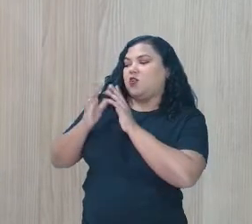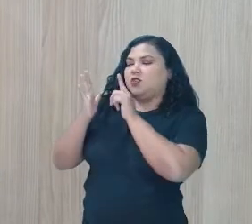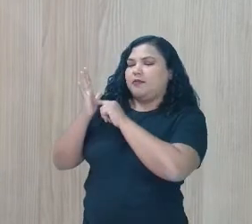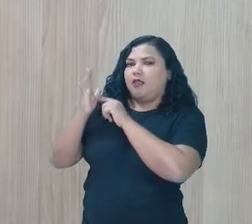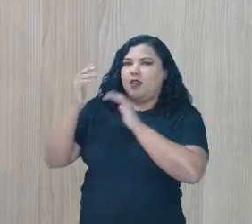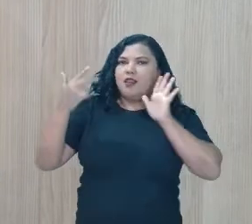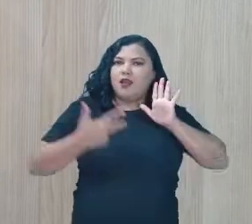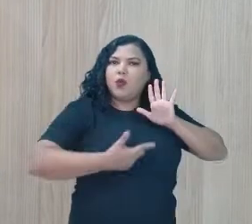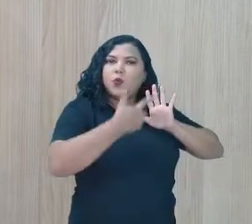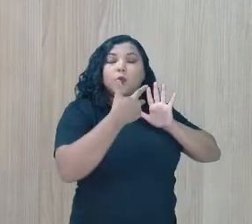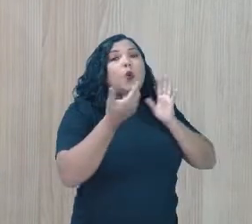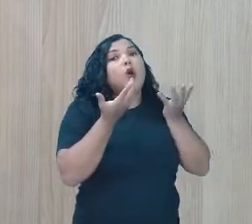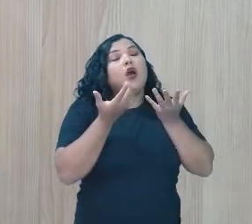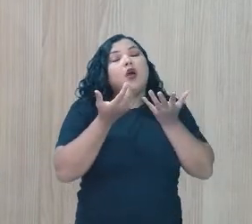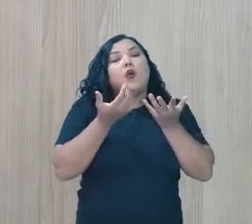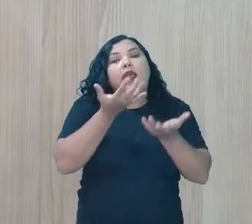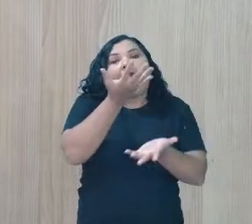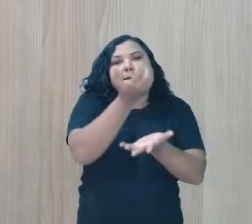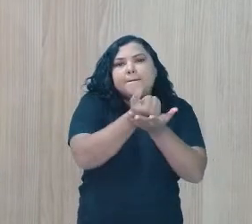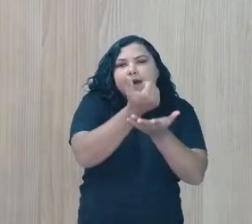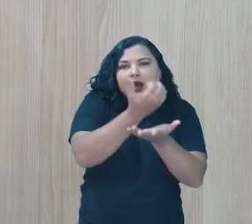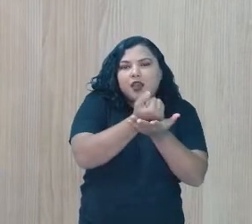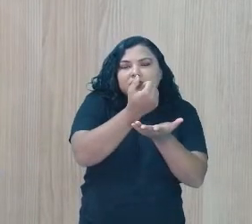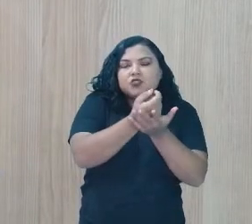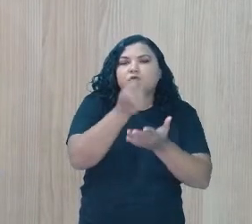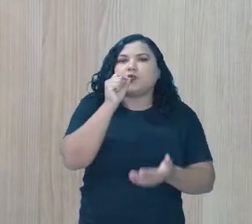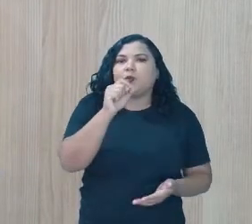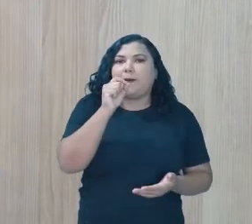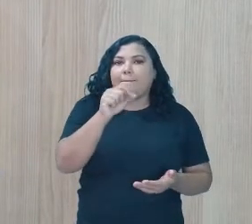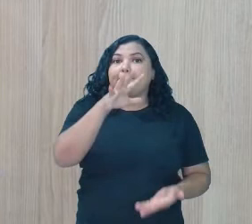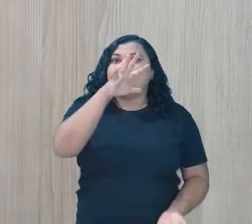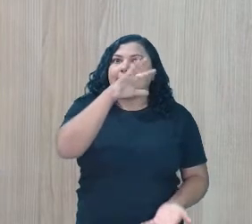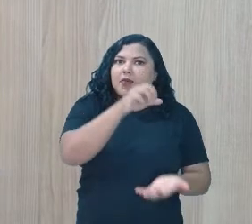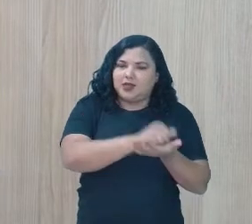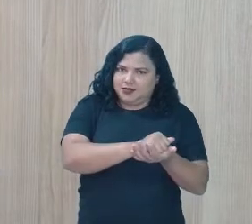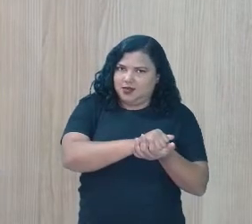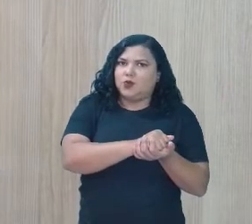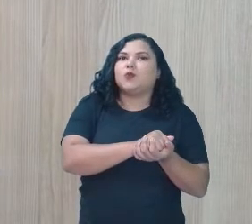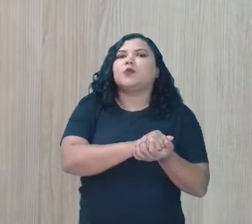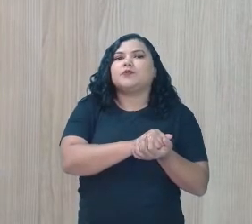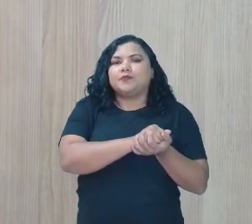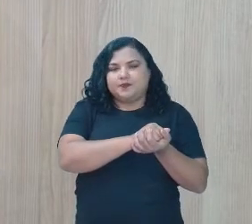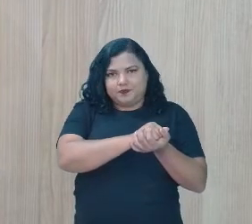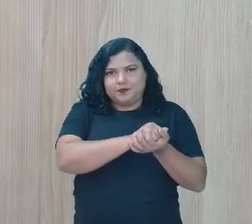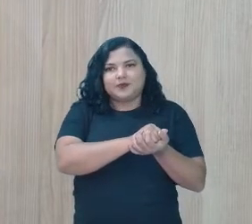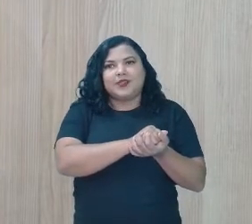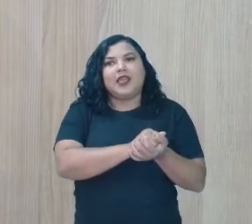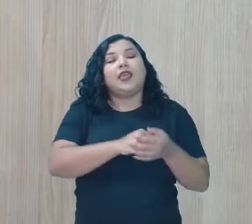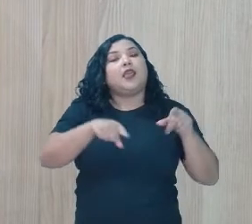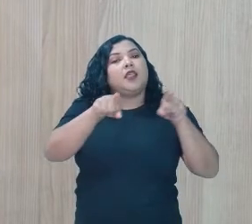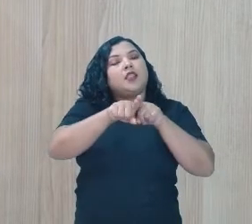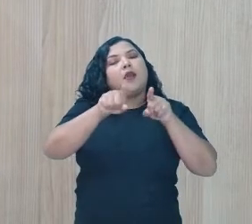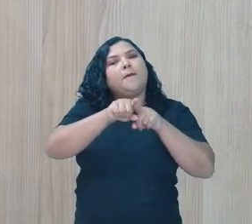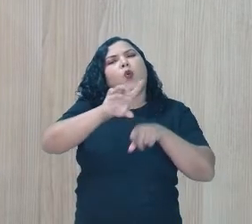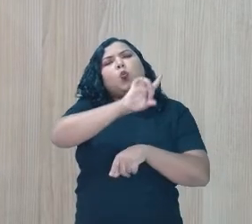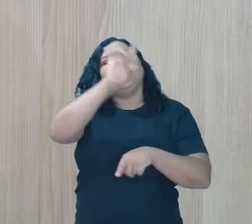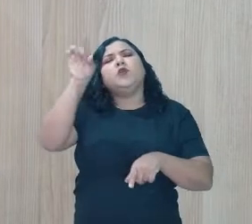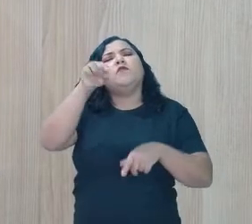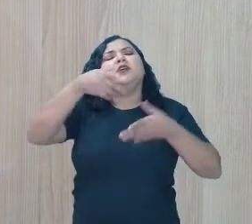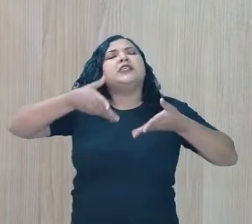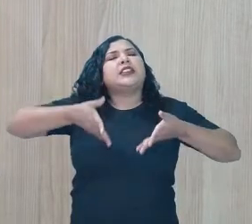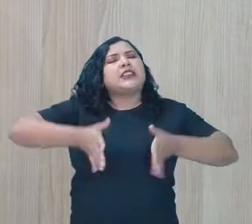Recife, baixa, coloca a tua matrícula, tá? E a data do teu